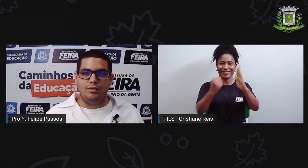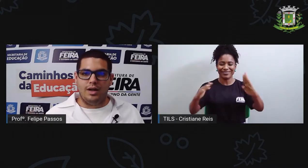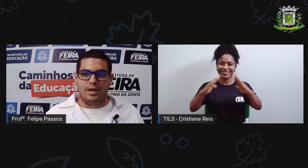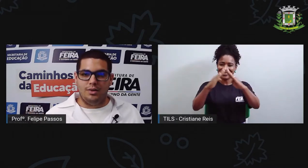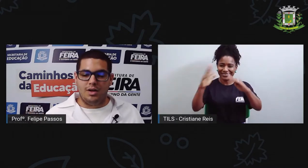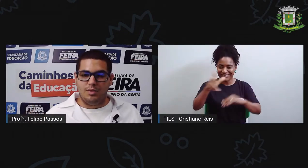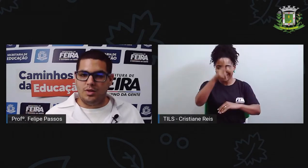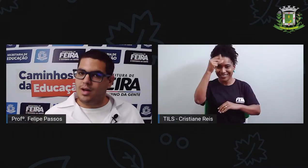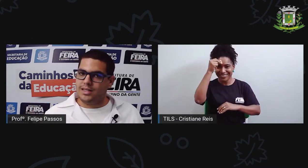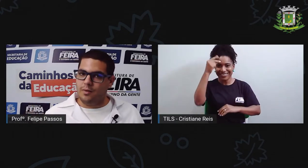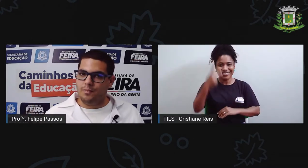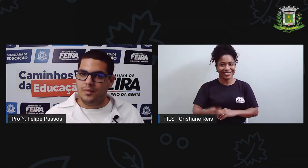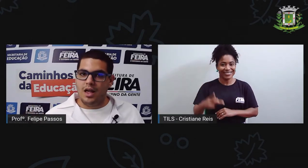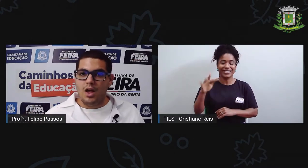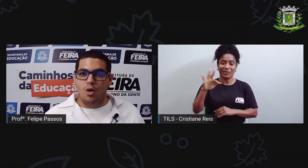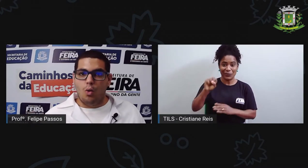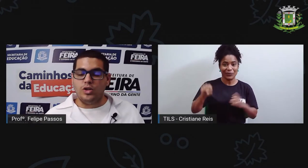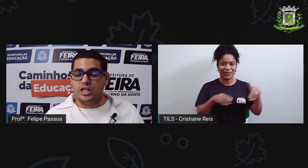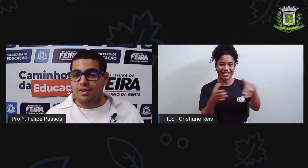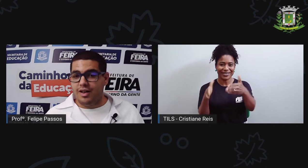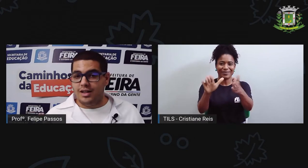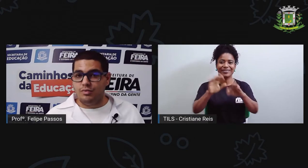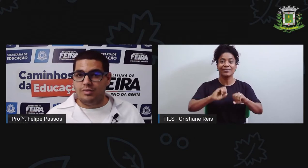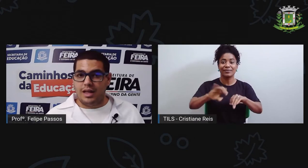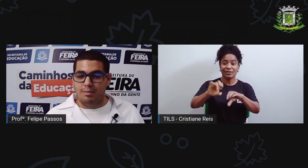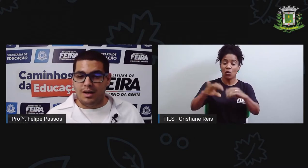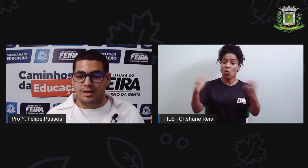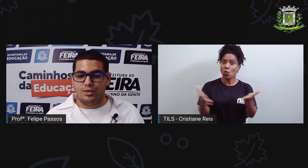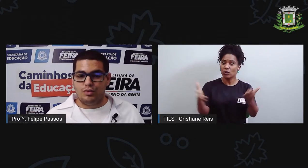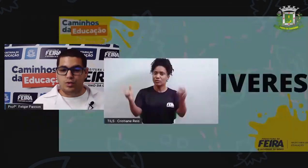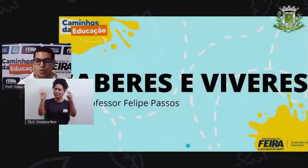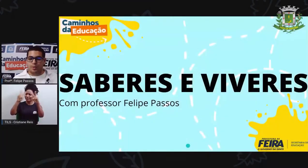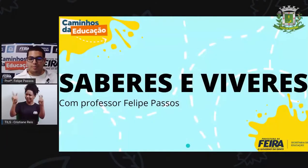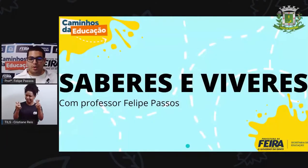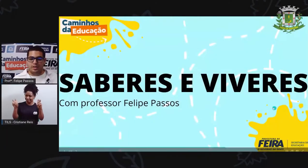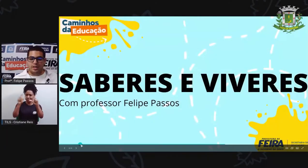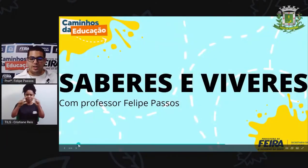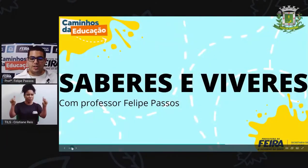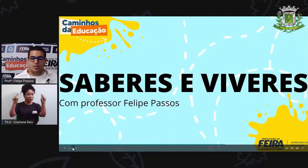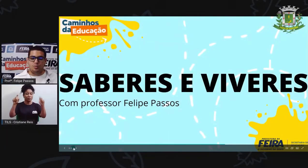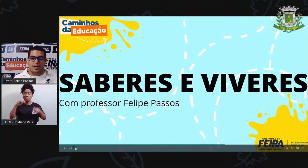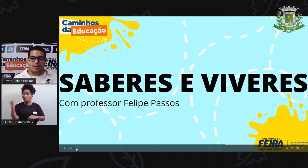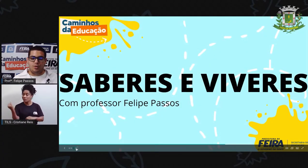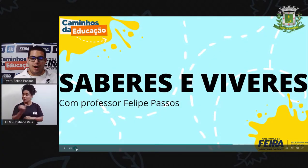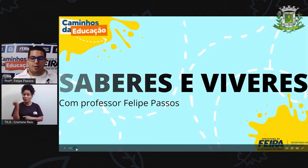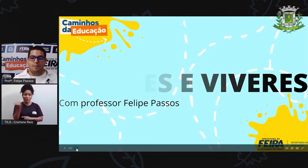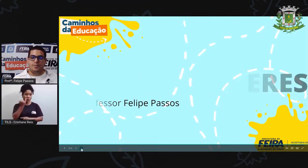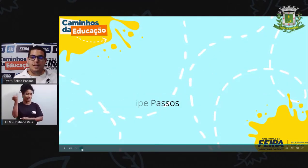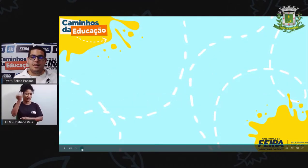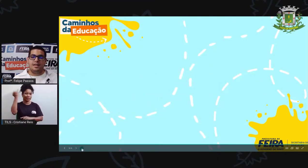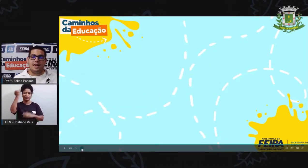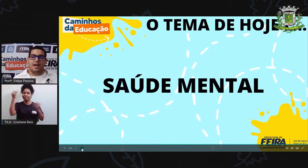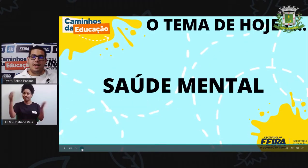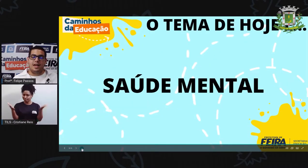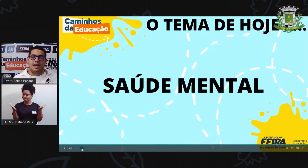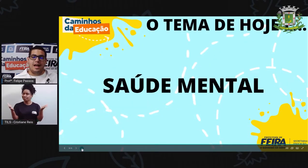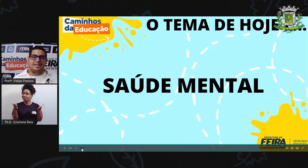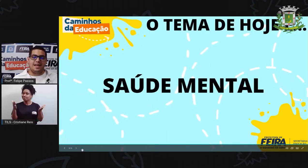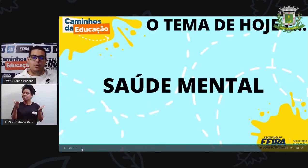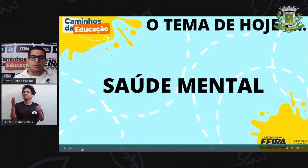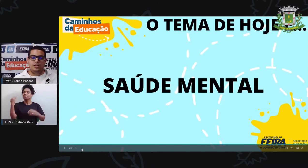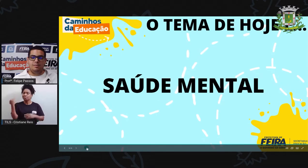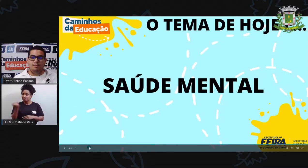Prefeitura e do Camisa Educação. Hoje a vai falar de um tema super importante, super atual, que é